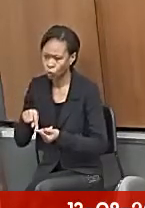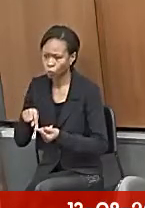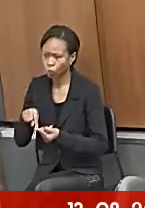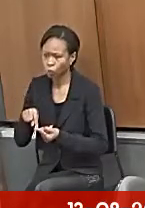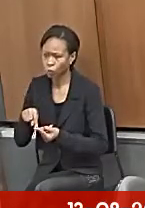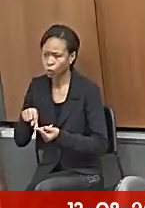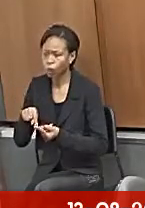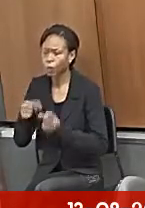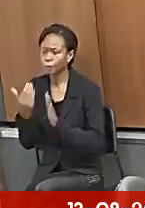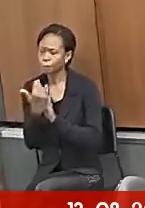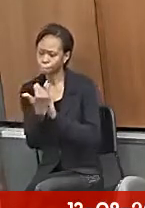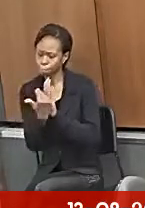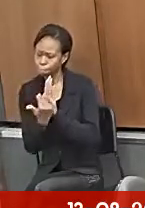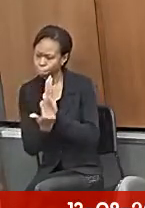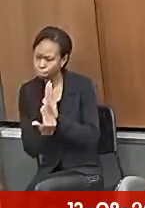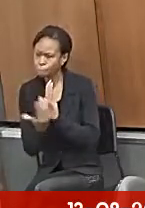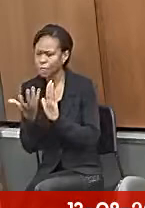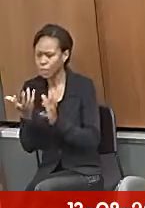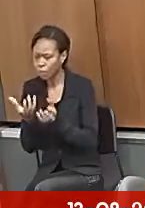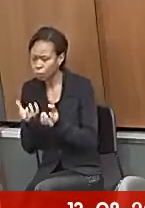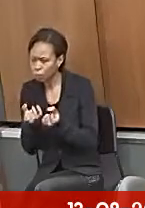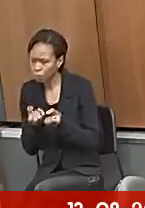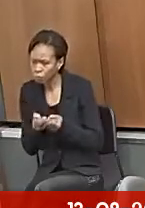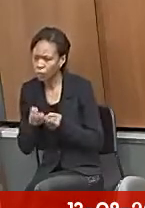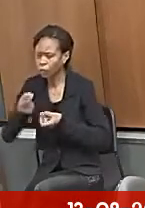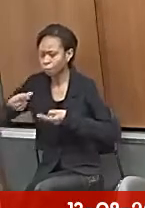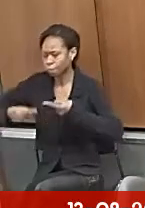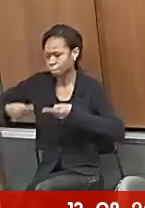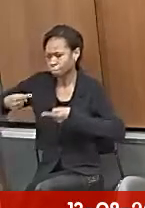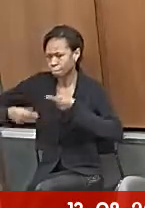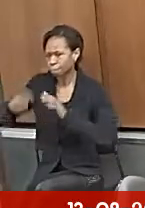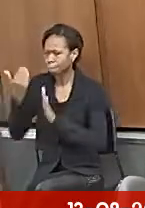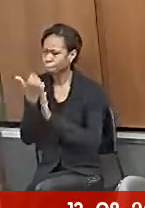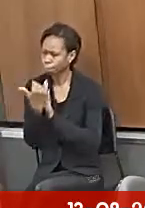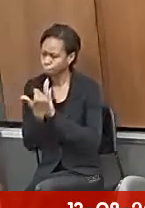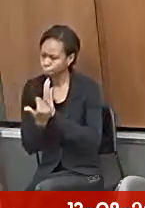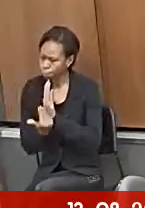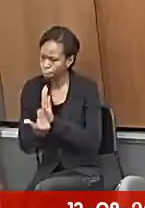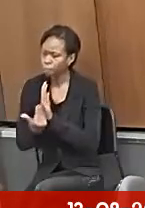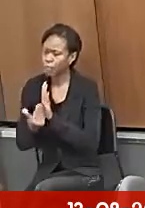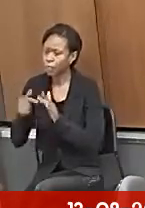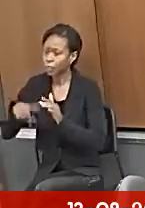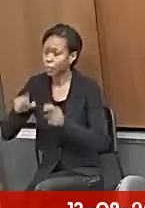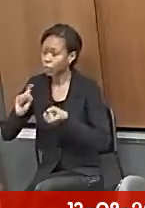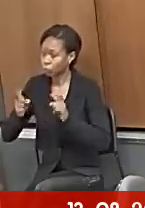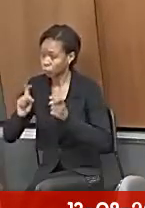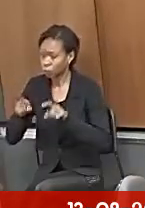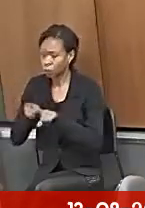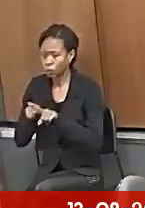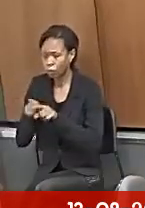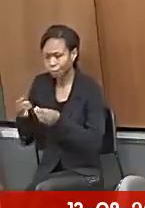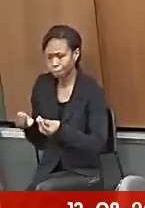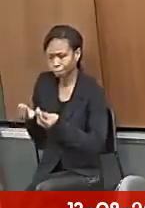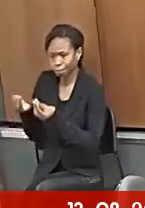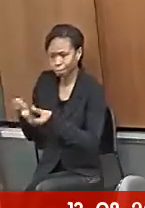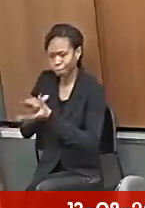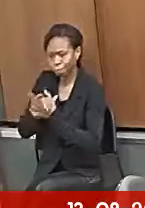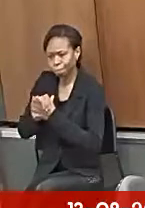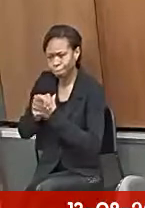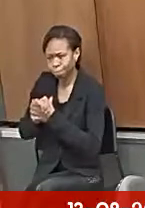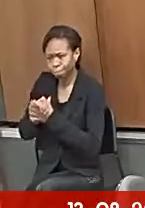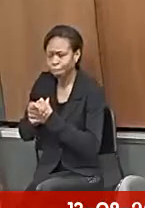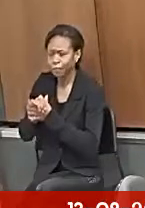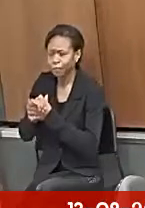constante na pauta receber discutir votar proposições da comissão ea proceder à entrega dos votos de congratulações